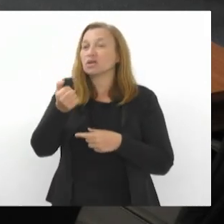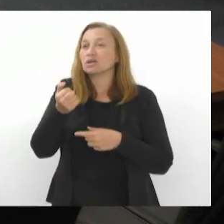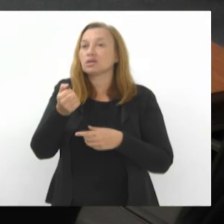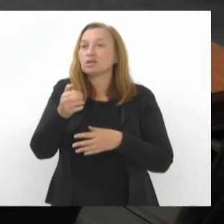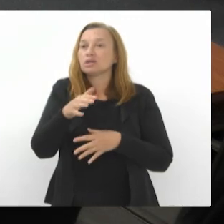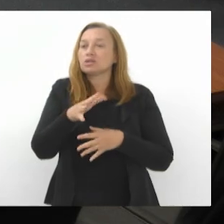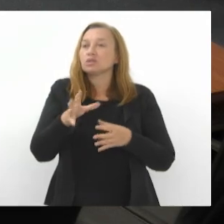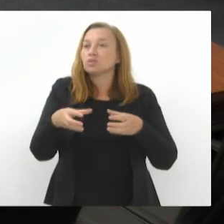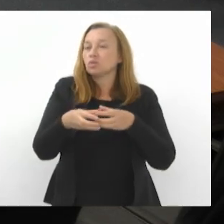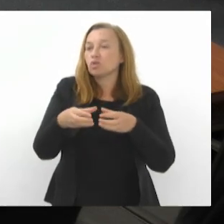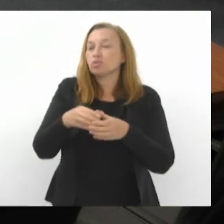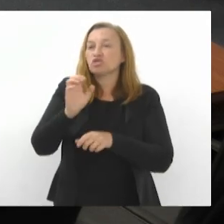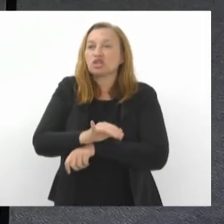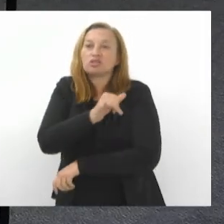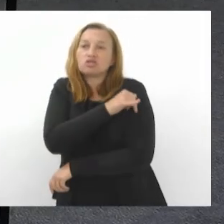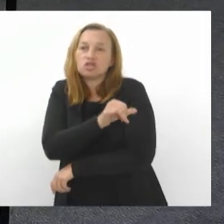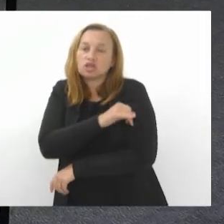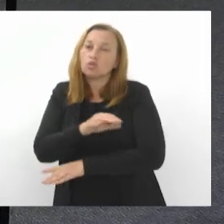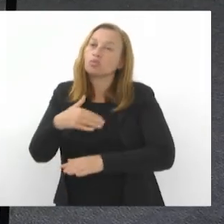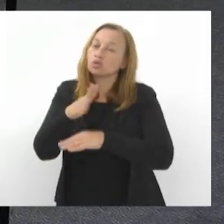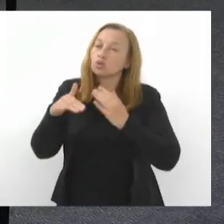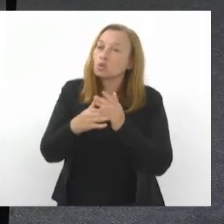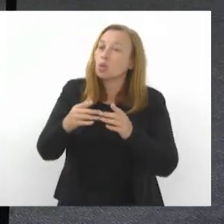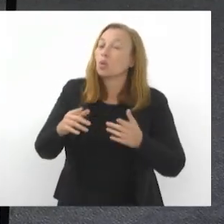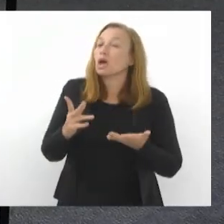comunidade do Estado do Rio de Janeiro como um todo e mesmo